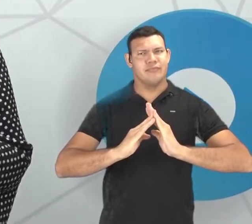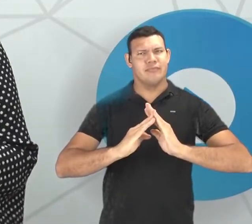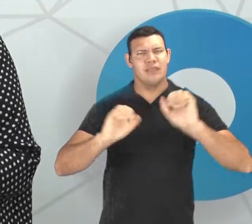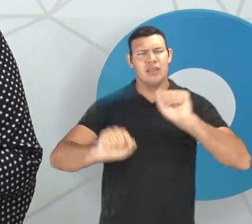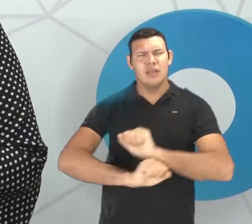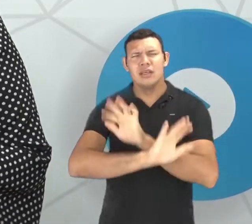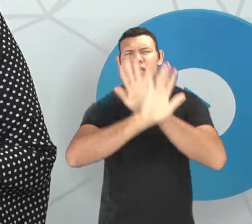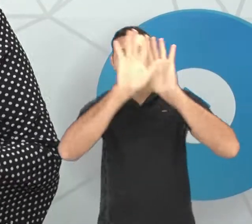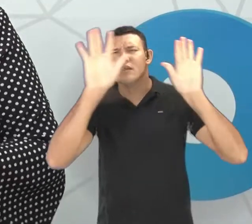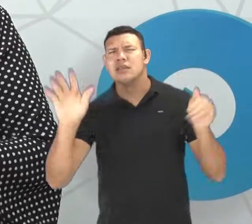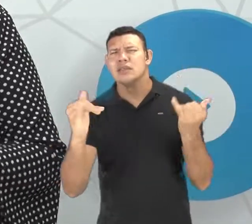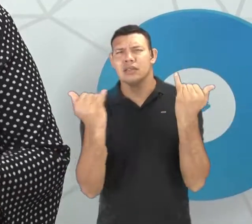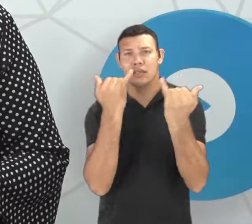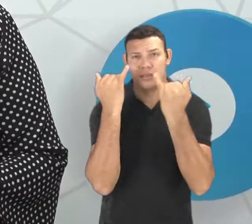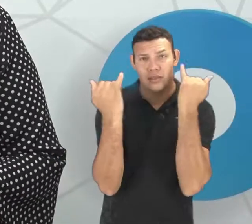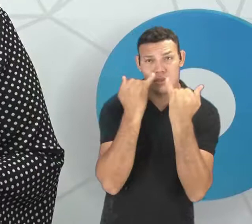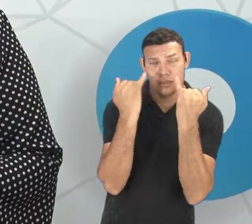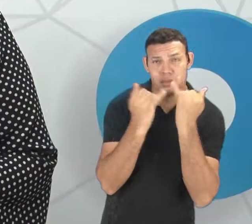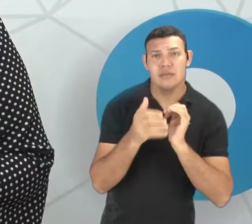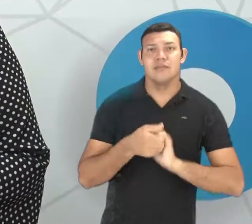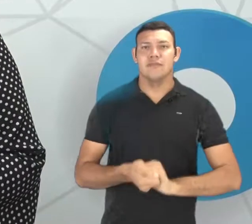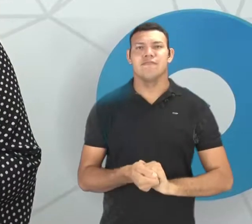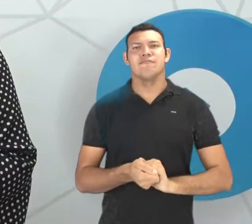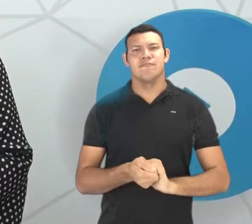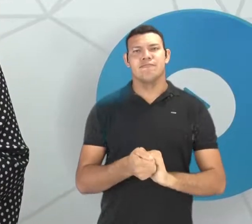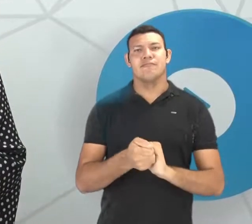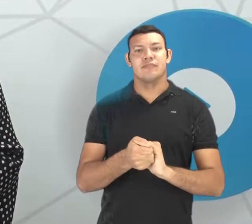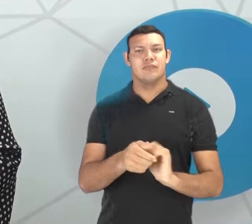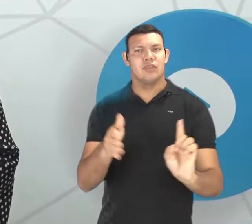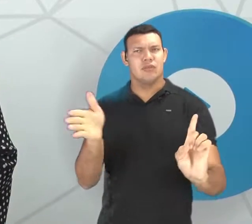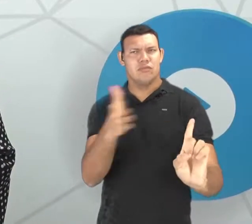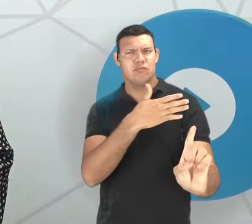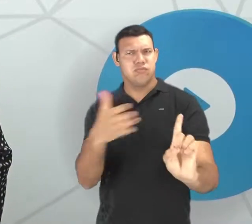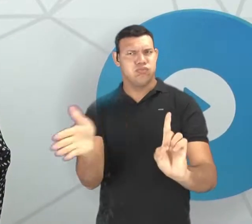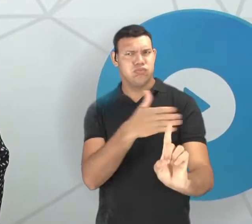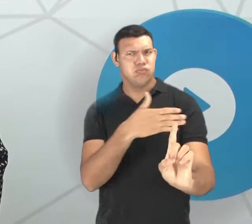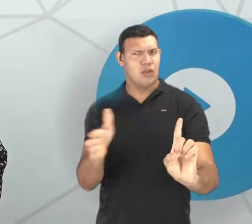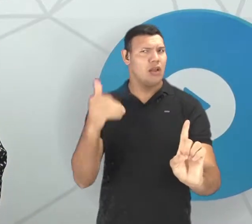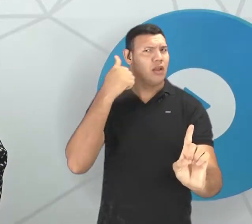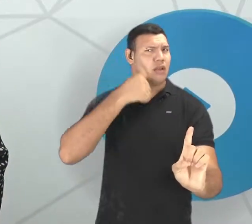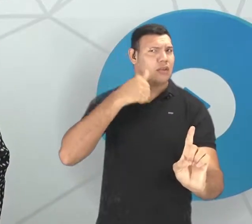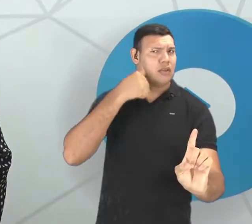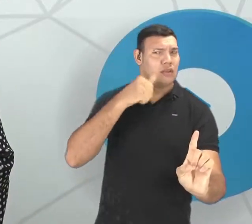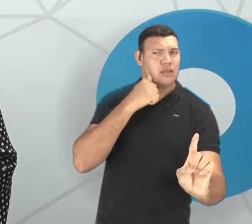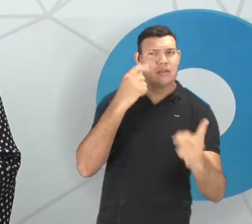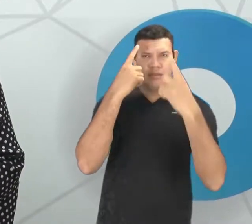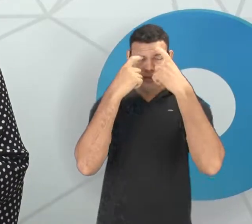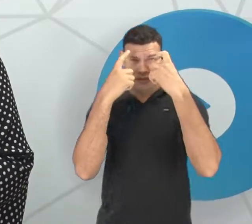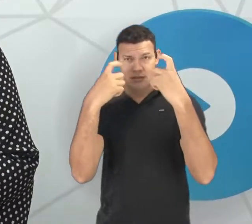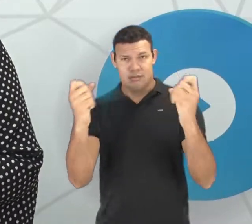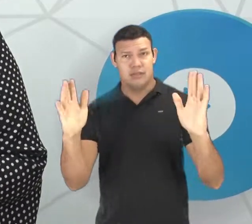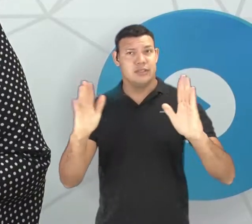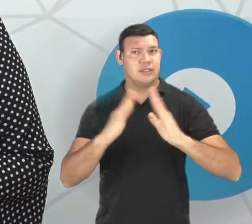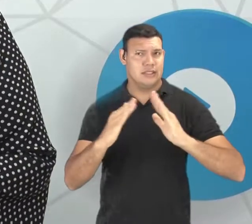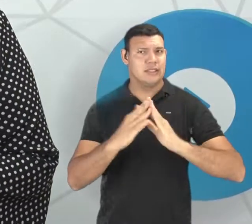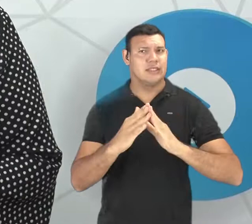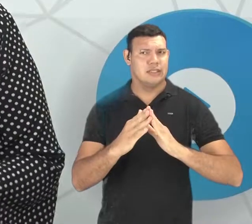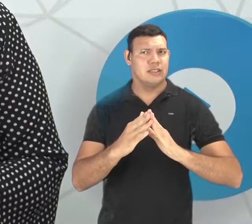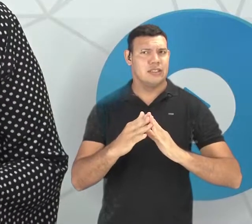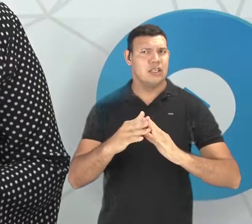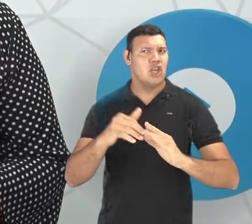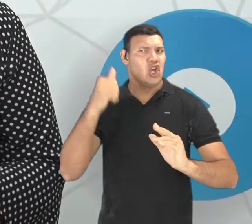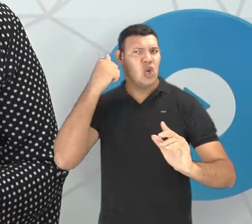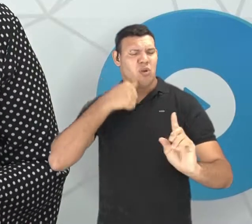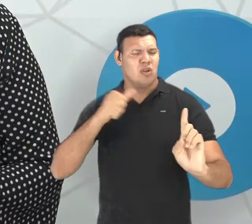trazer esclarecimentos, informações a respeito da violência doméstica e familiar contra a mulher, essa violência